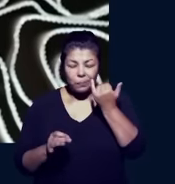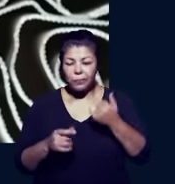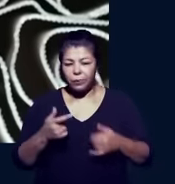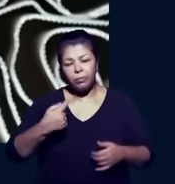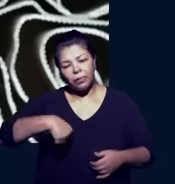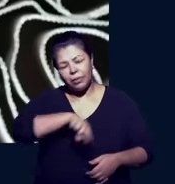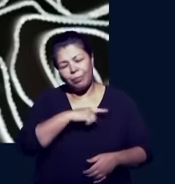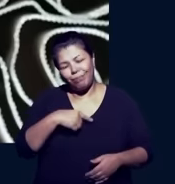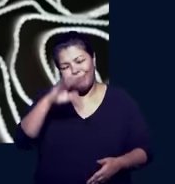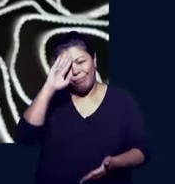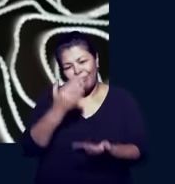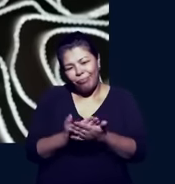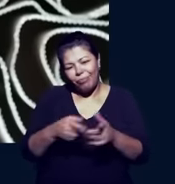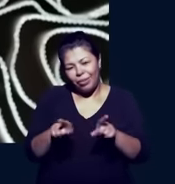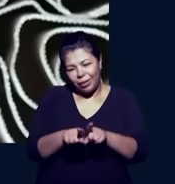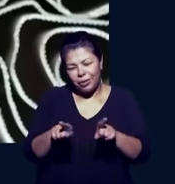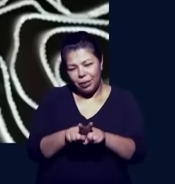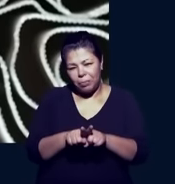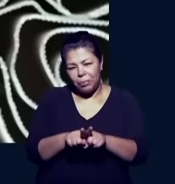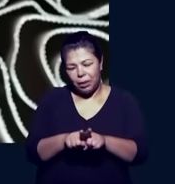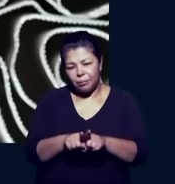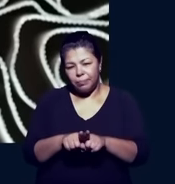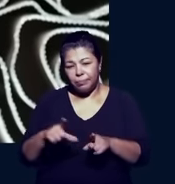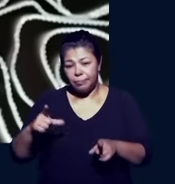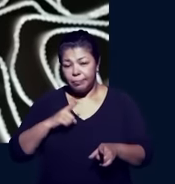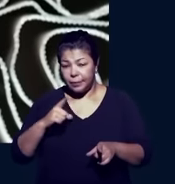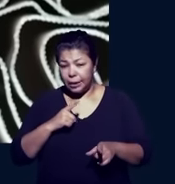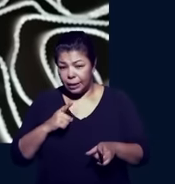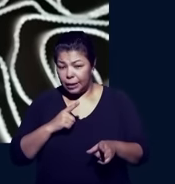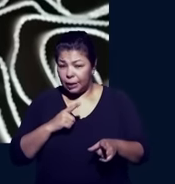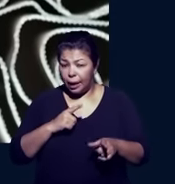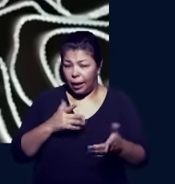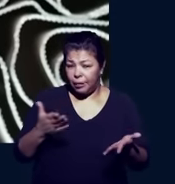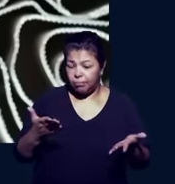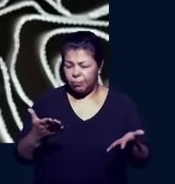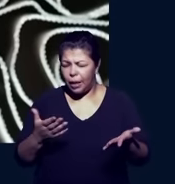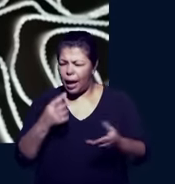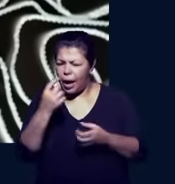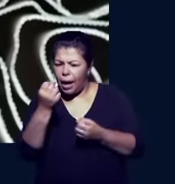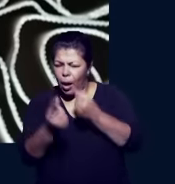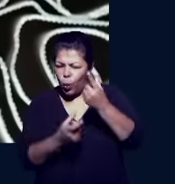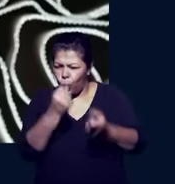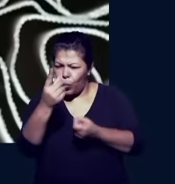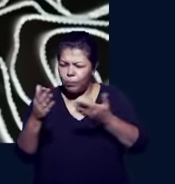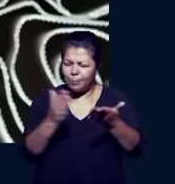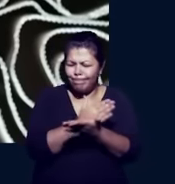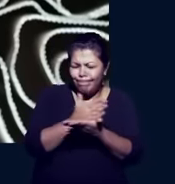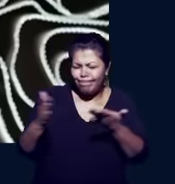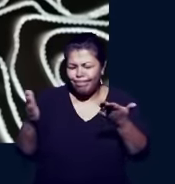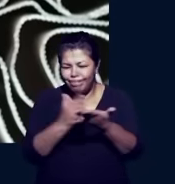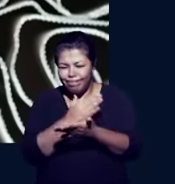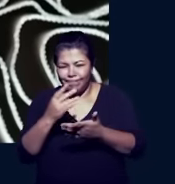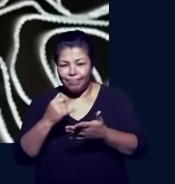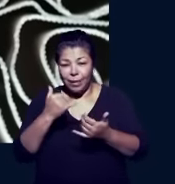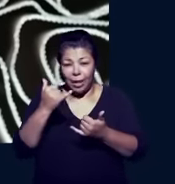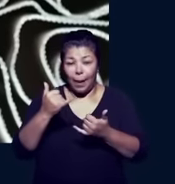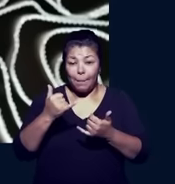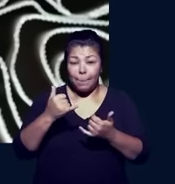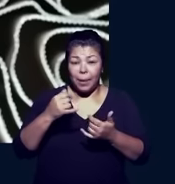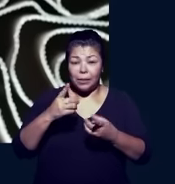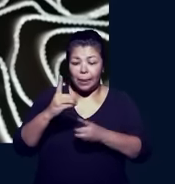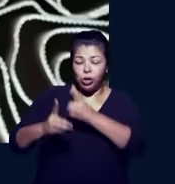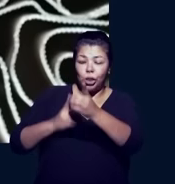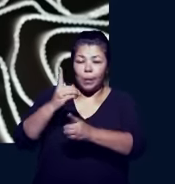onde tá com a correção de mercado de quinta e sexta-feira então acho que são dinâmicas um pouco diferentes e quando a gente fala taxa de juro americana eu acho que